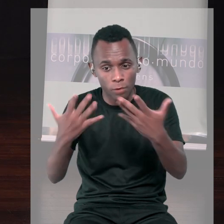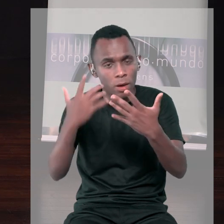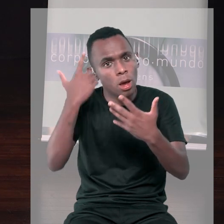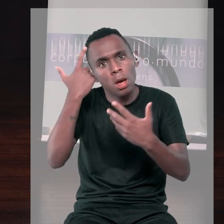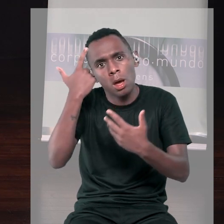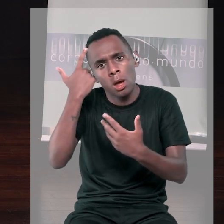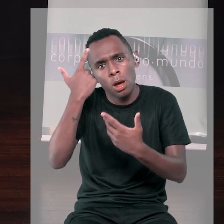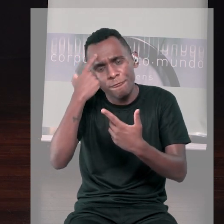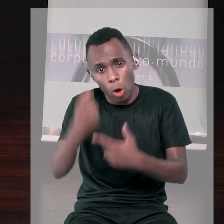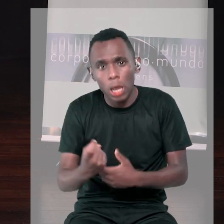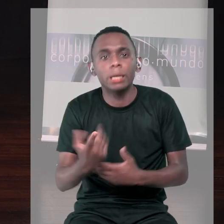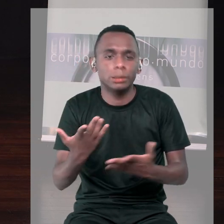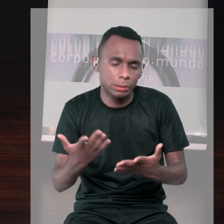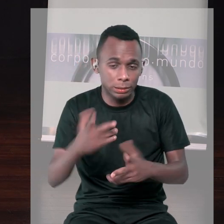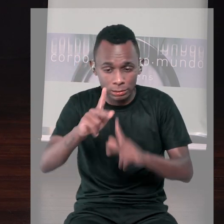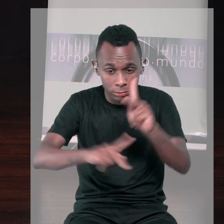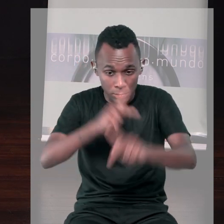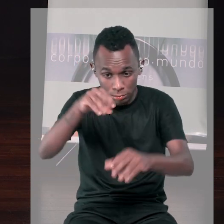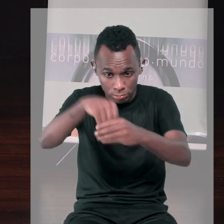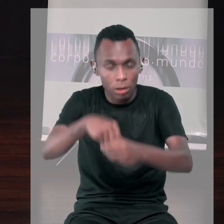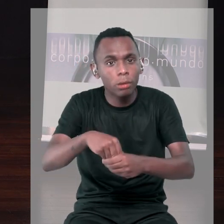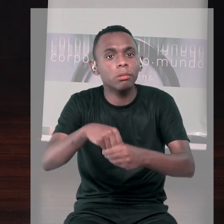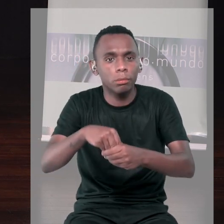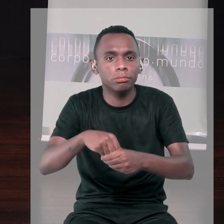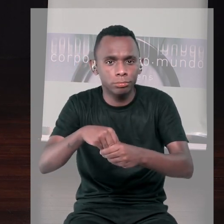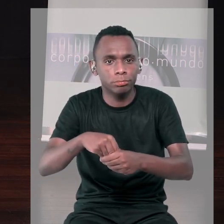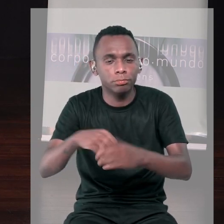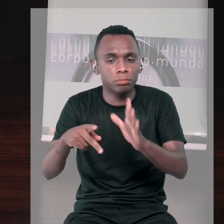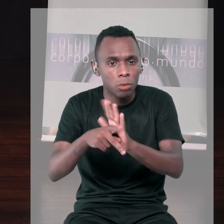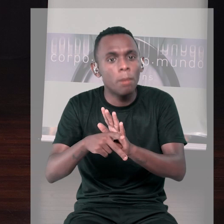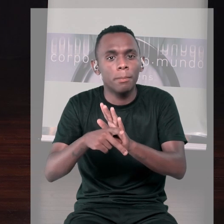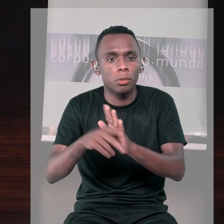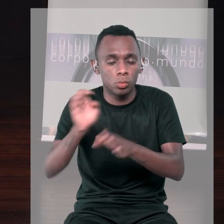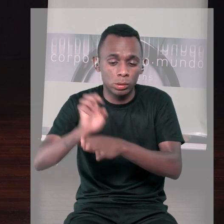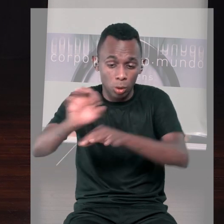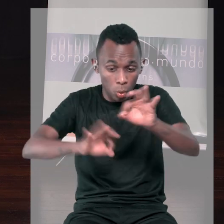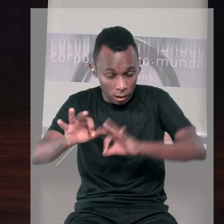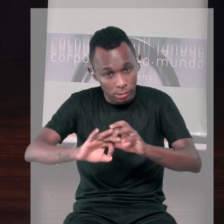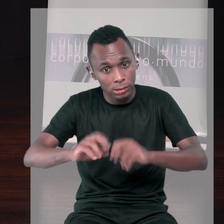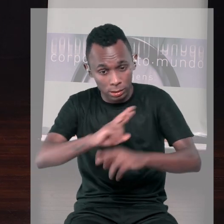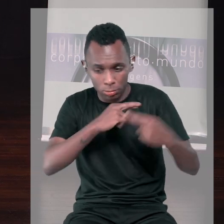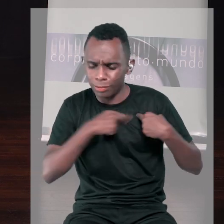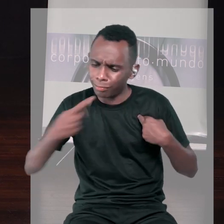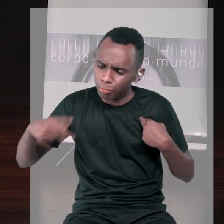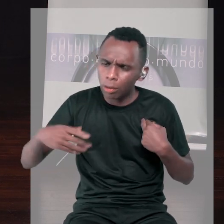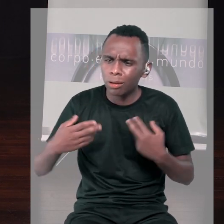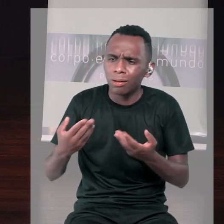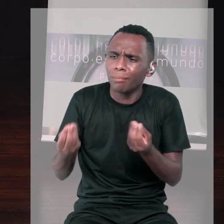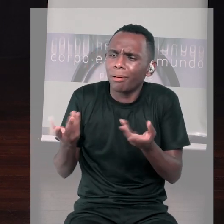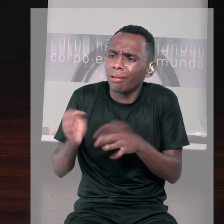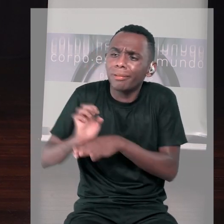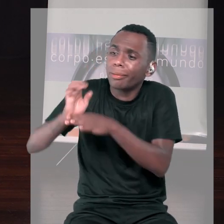aqueles que, né, que são os habitantes do espaço temporal dominado pelo Estado, né, fica a pergunta: para que serve mesmo um